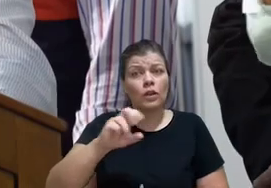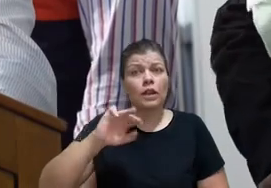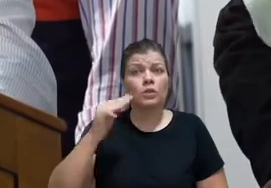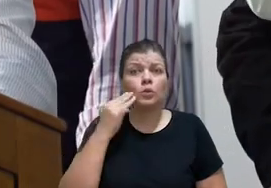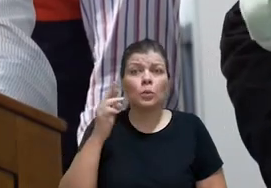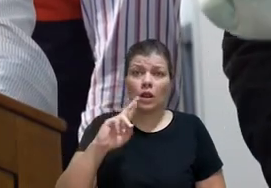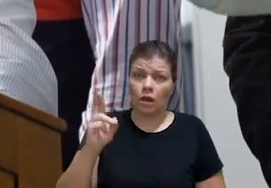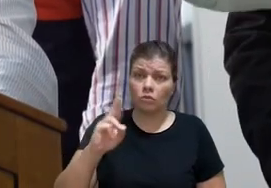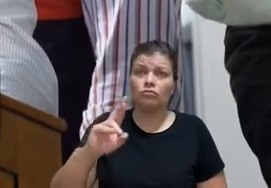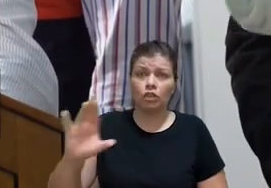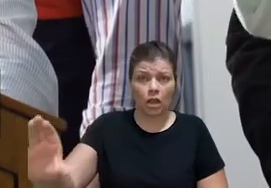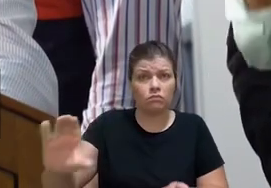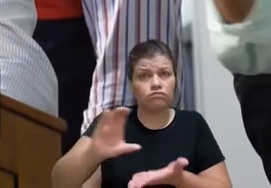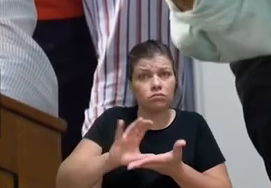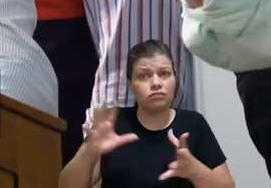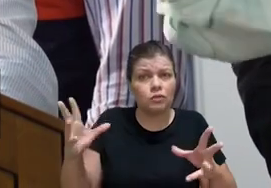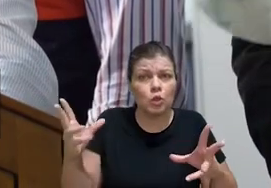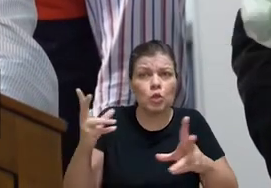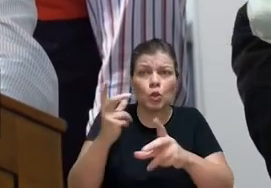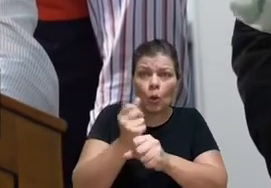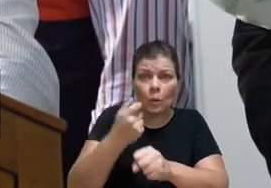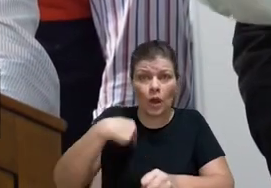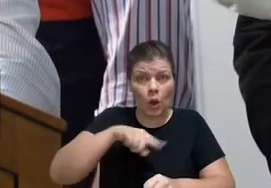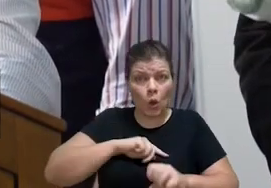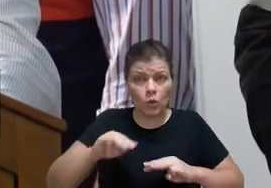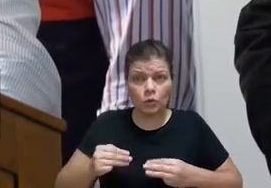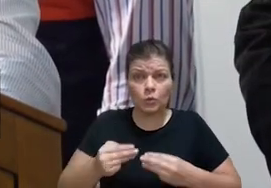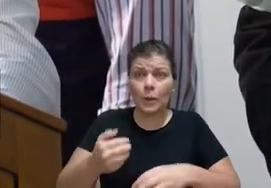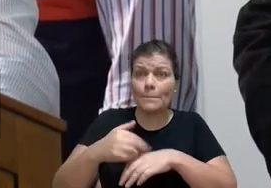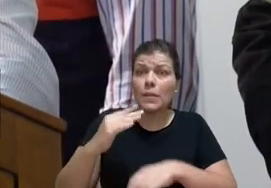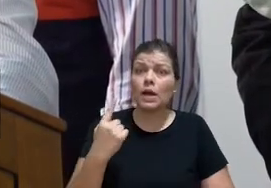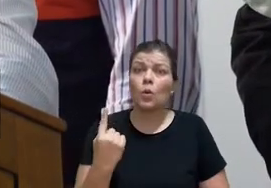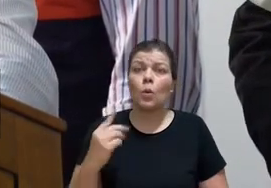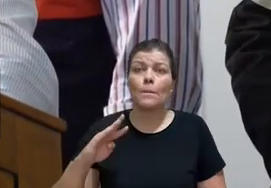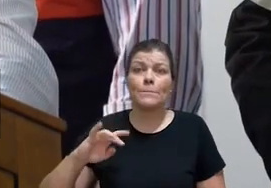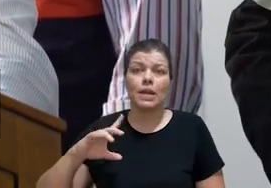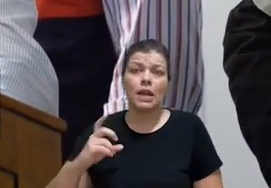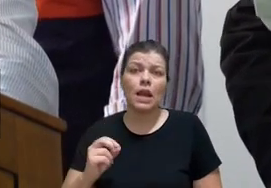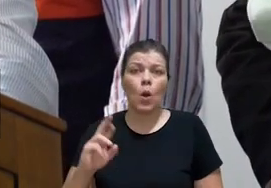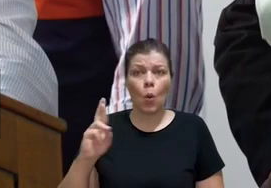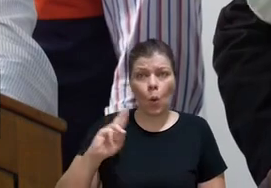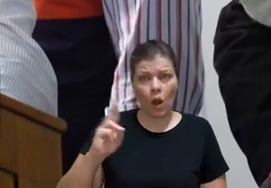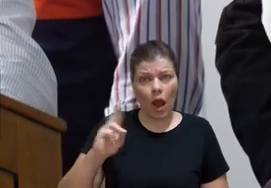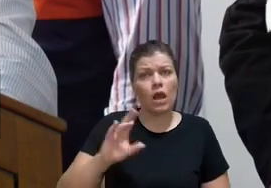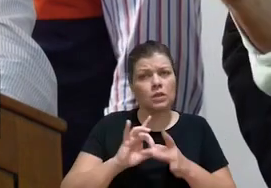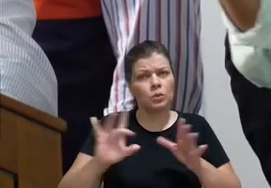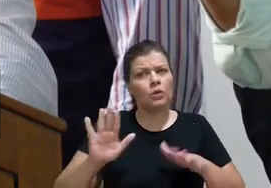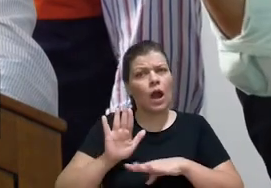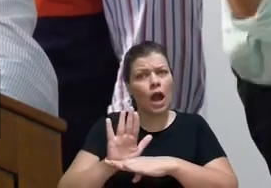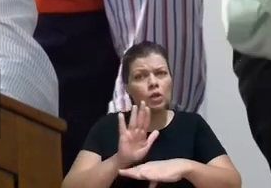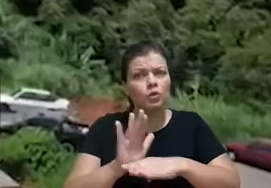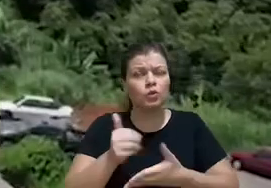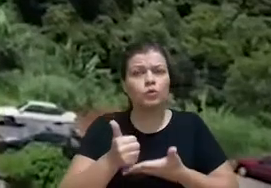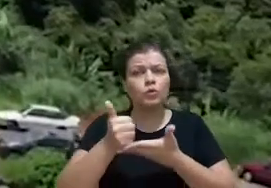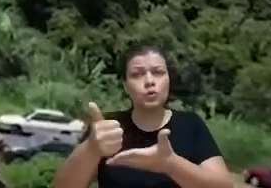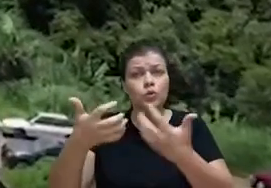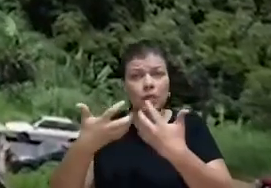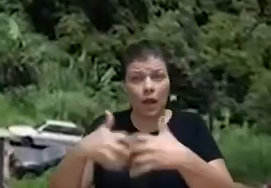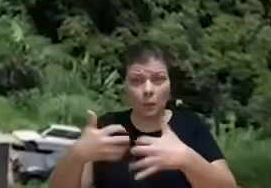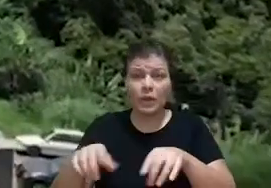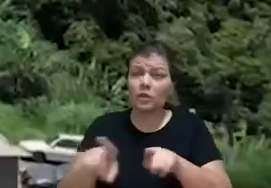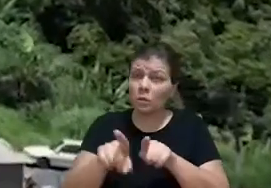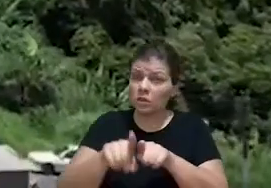de 500 milhões, então nós temos aí só no nosso ministério mais de 1 bilhão de reais disponíveis para ajudar a